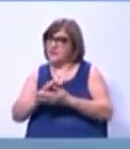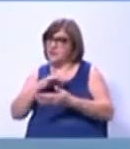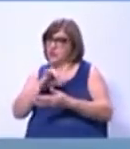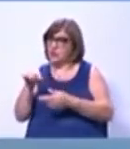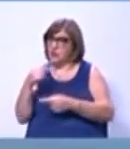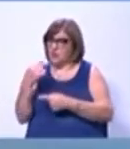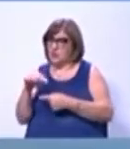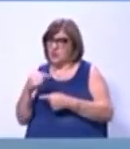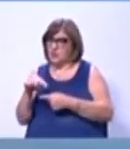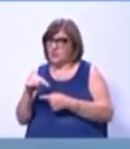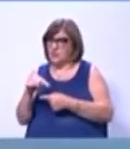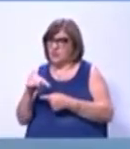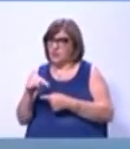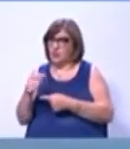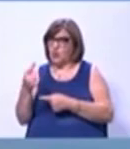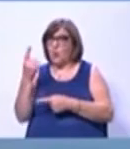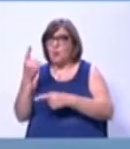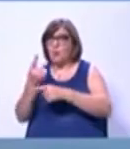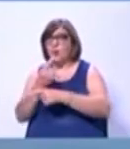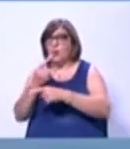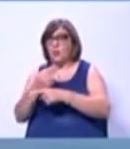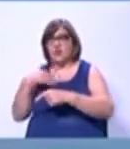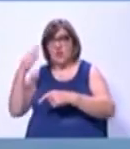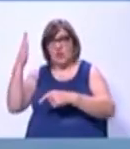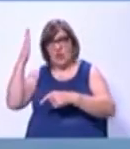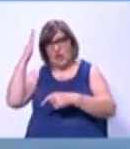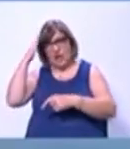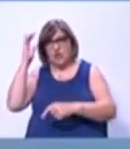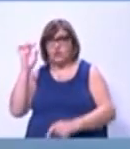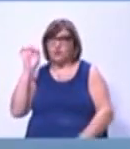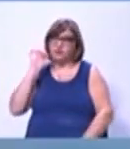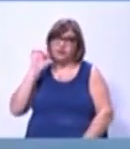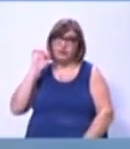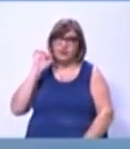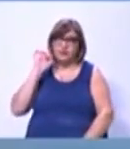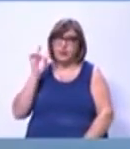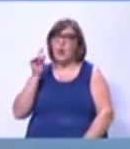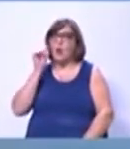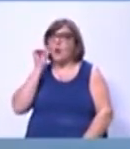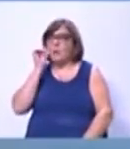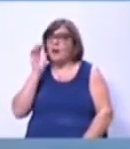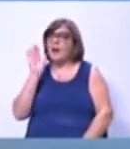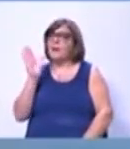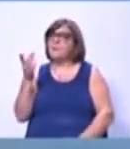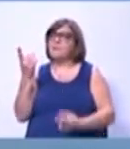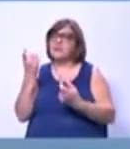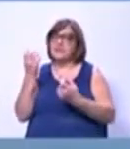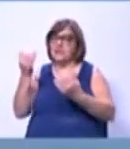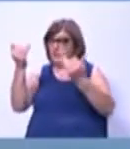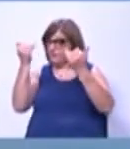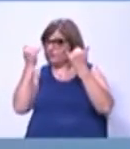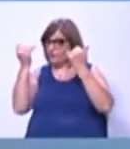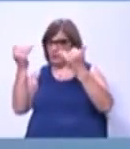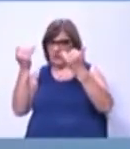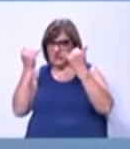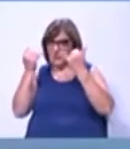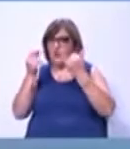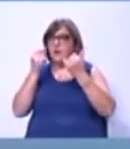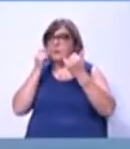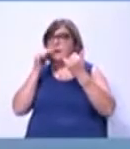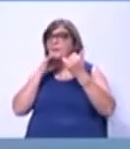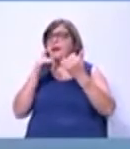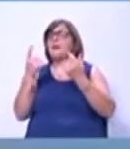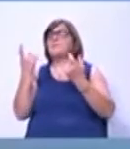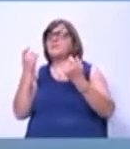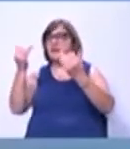temos uma das coisas que eu acharia fundamental é que os pais estivessem informados. Quanto mais informados nós tivermos, melhores